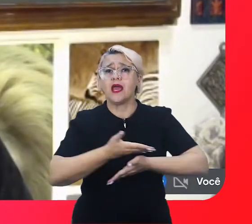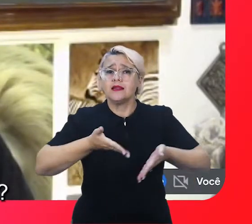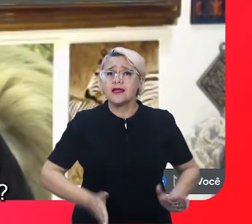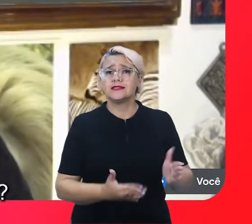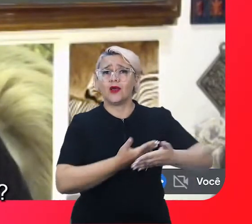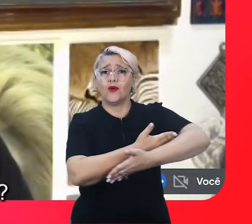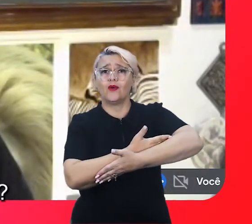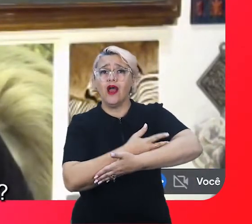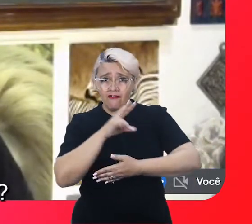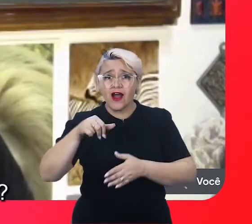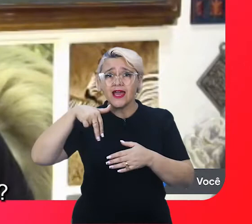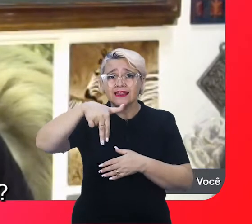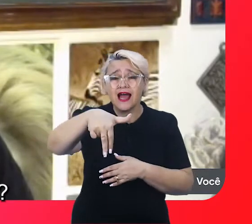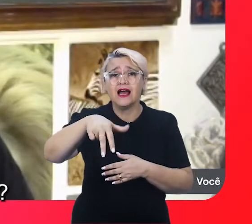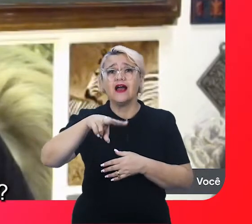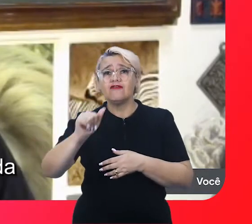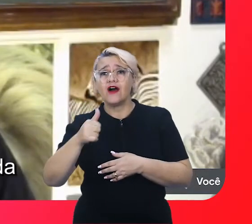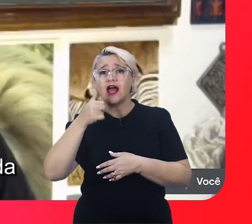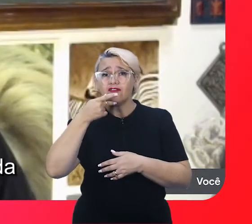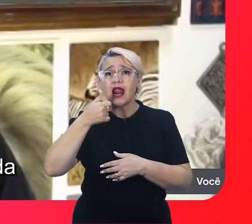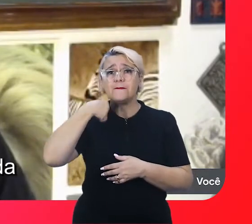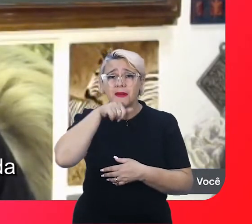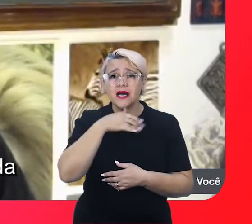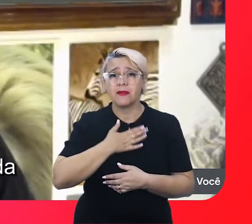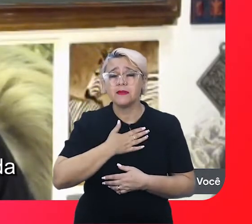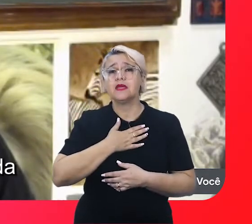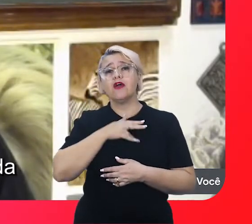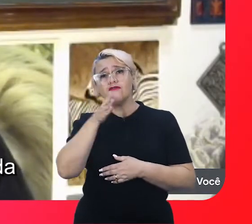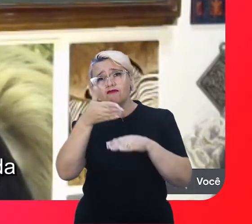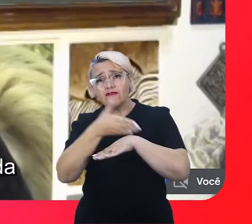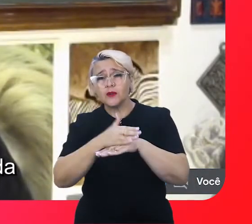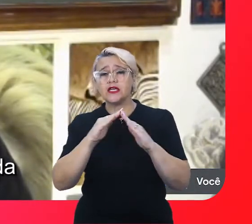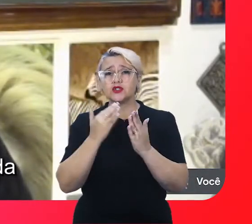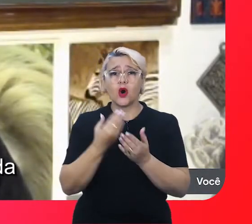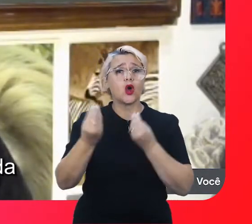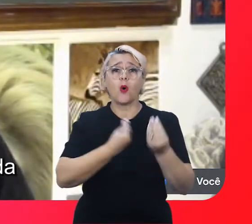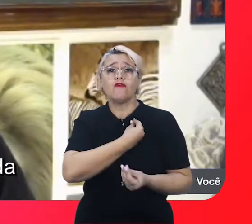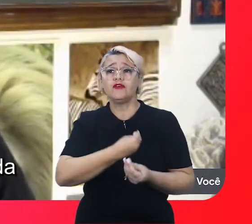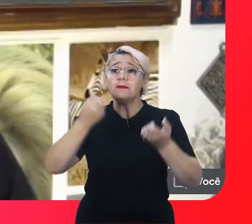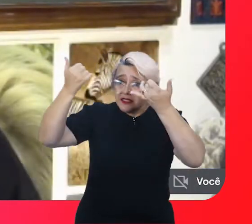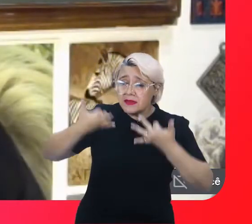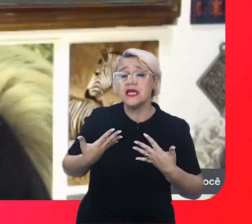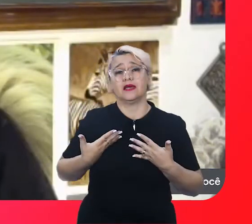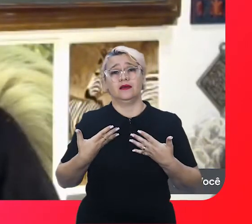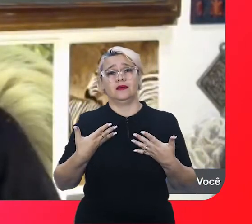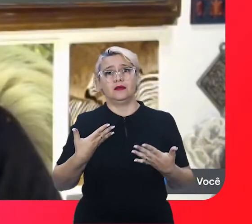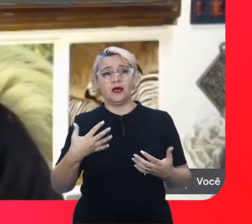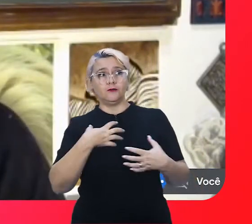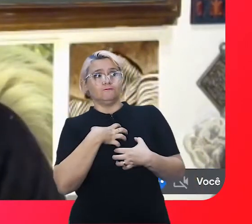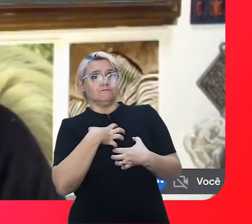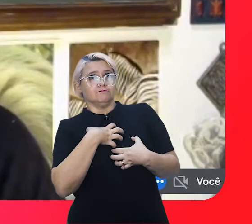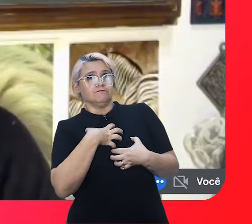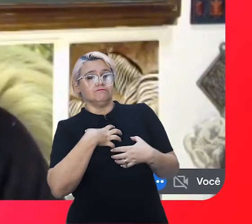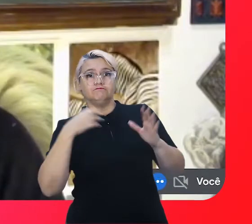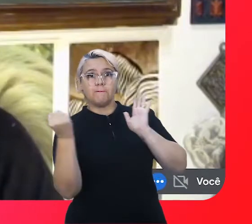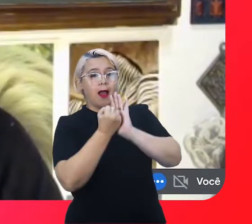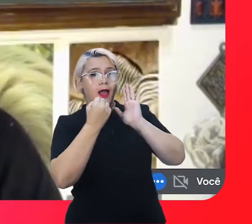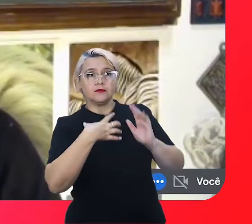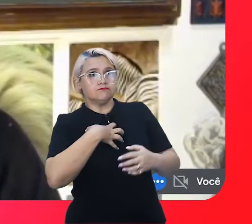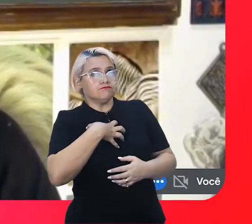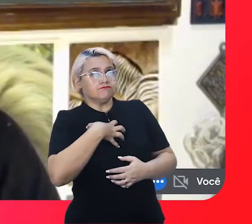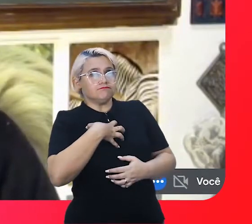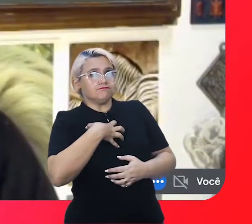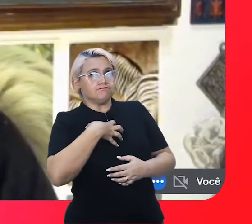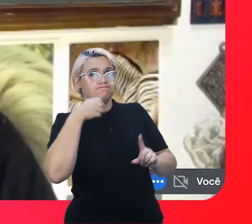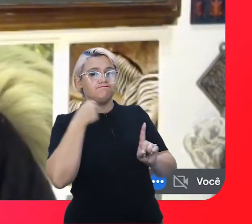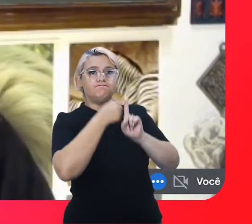chegou. Ele vai andar, ele vai me chamar de mãe, ele vai ir para a escola, o que vai ser da vida dele? Me conta. E eu fiquei muito impactada porque ela